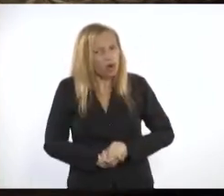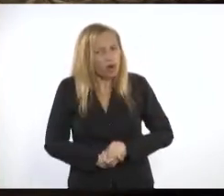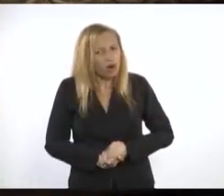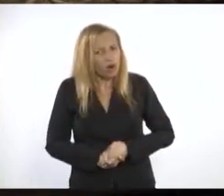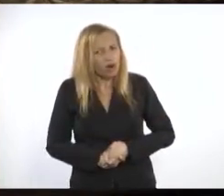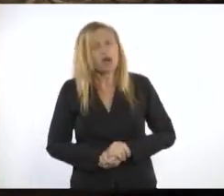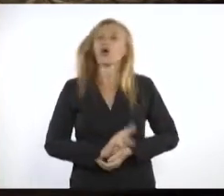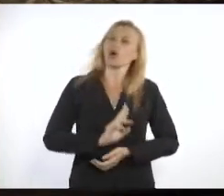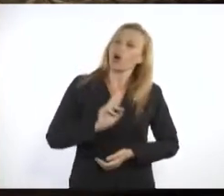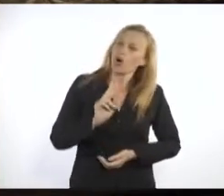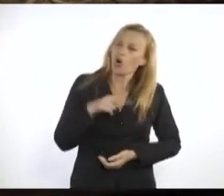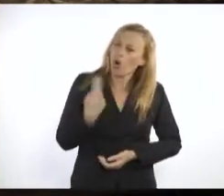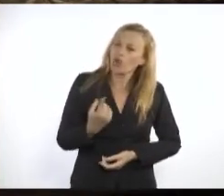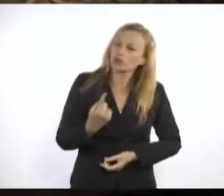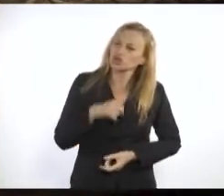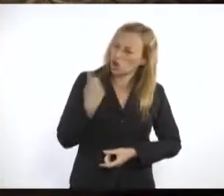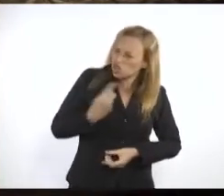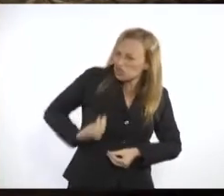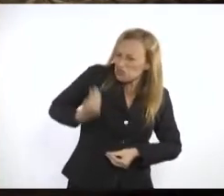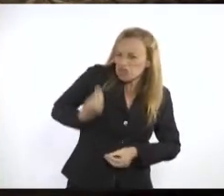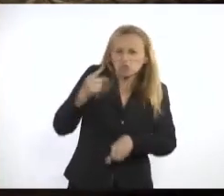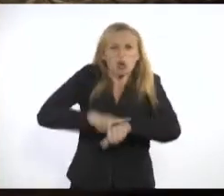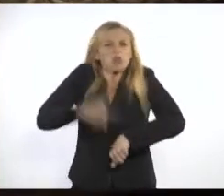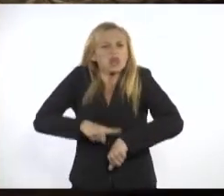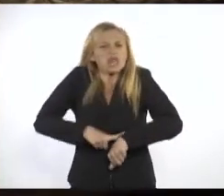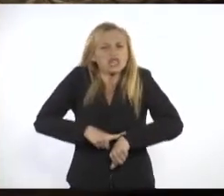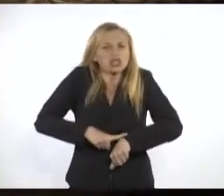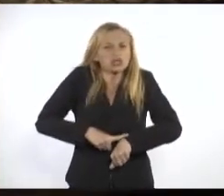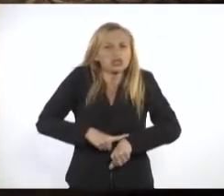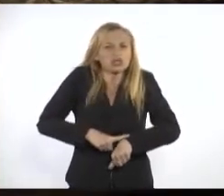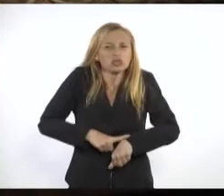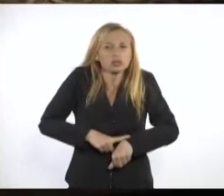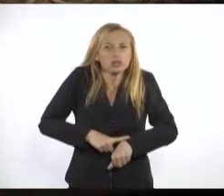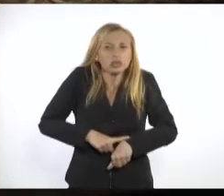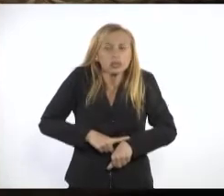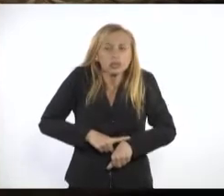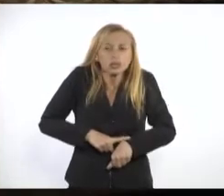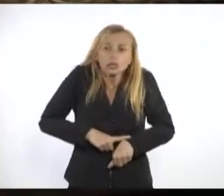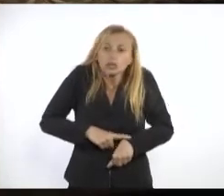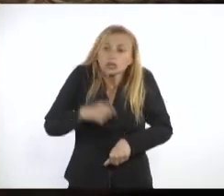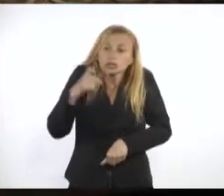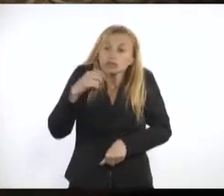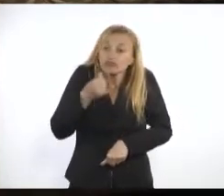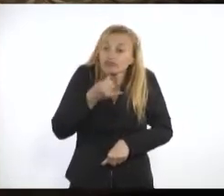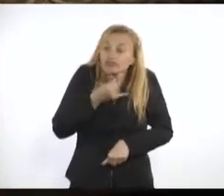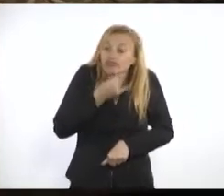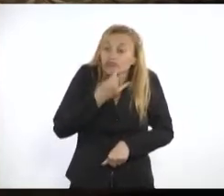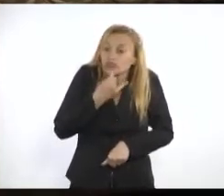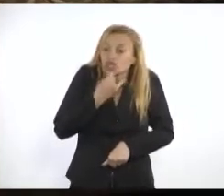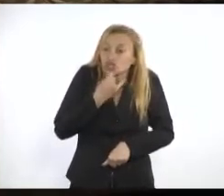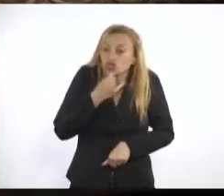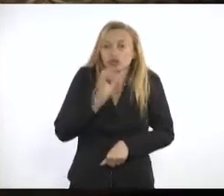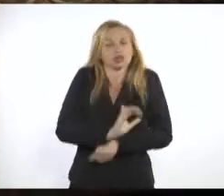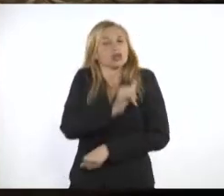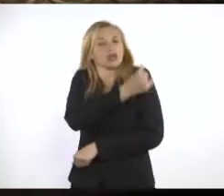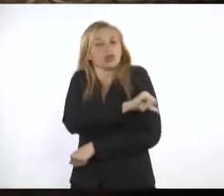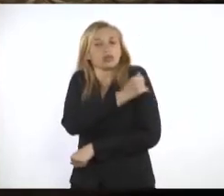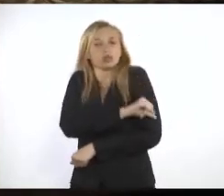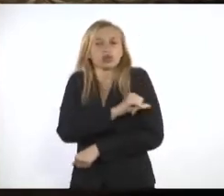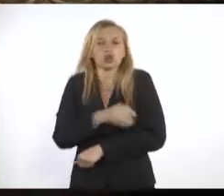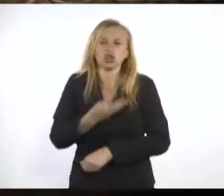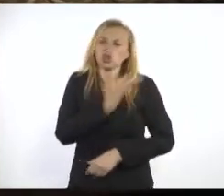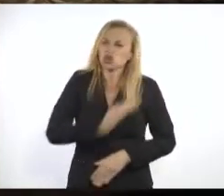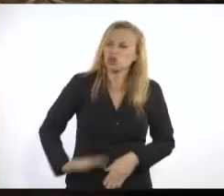Ou seja, estamos vivendo um momento de calamidade na saúde pública do estado do Rio de Janeiro, e o governador